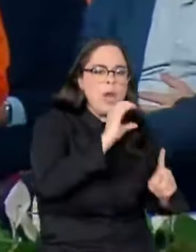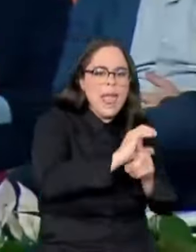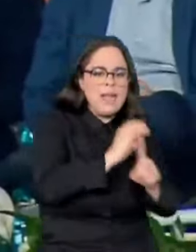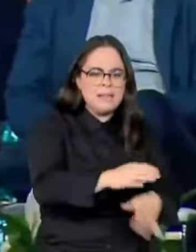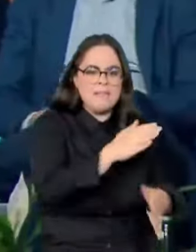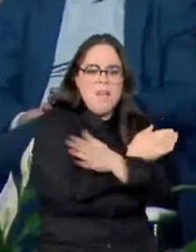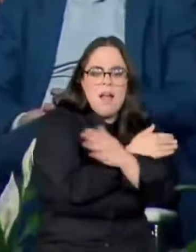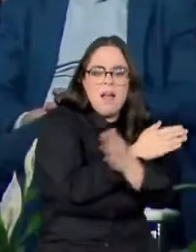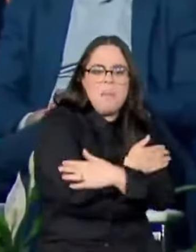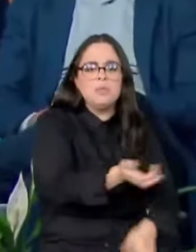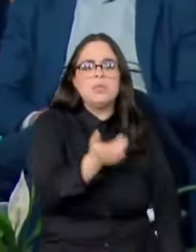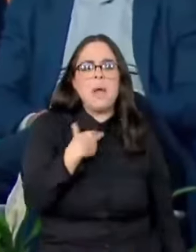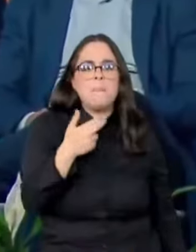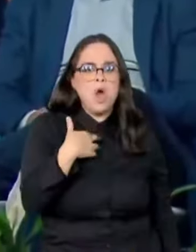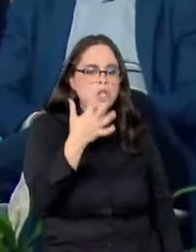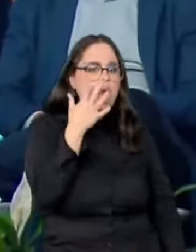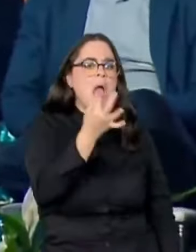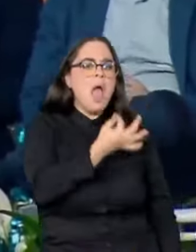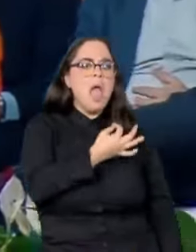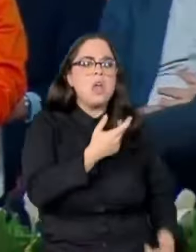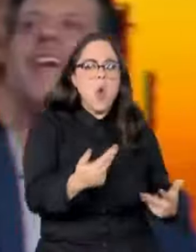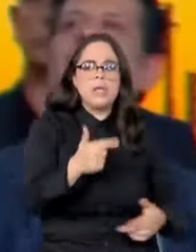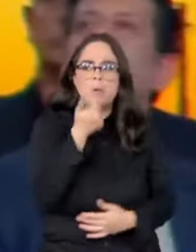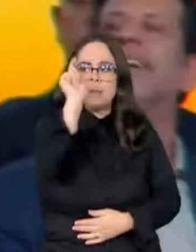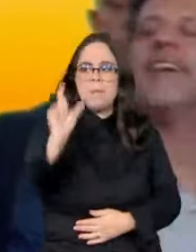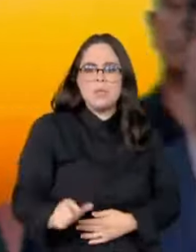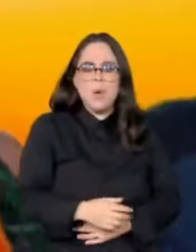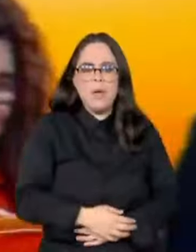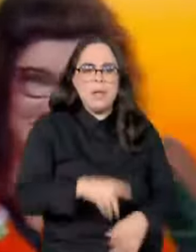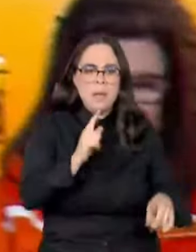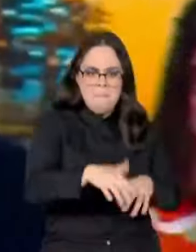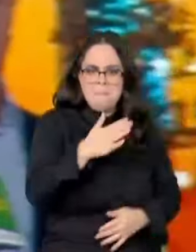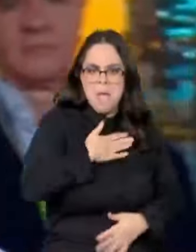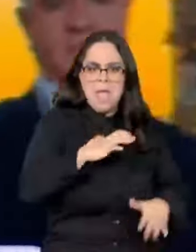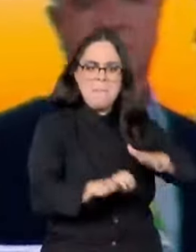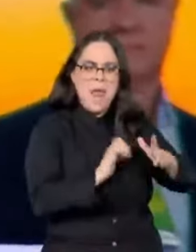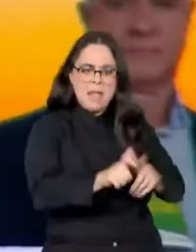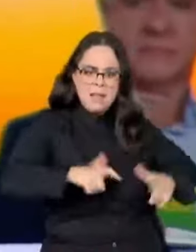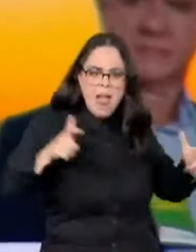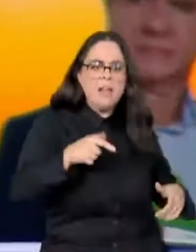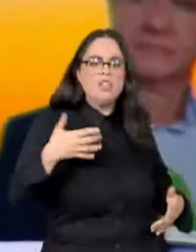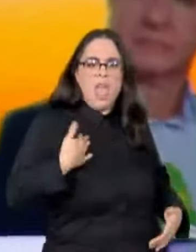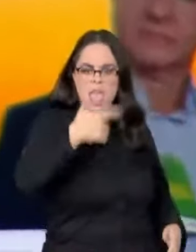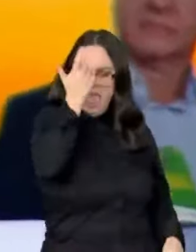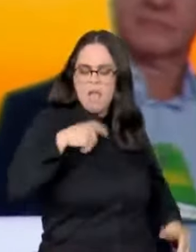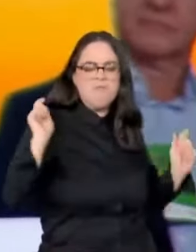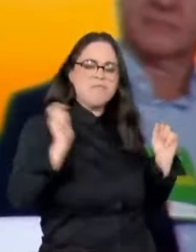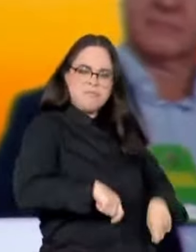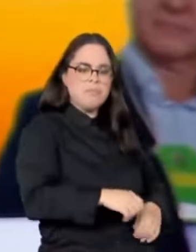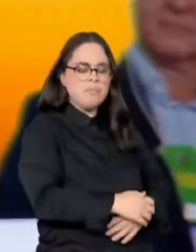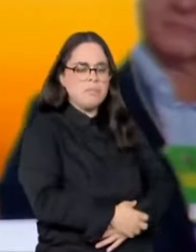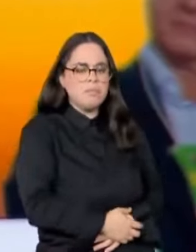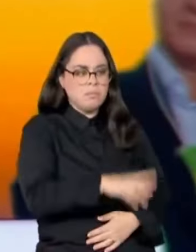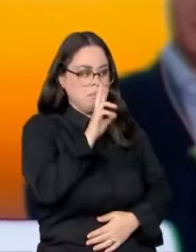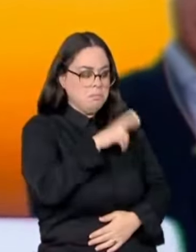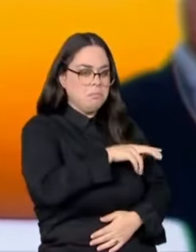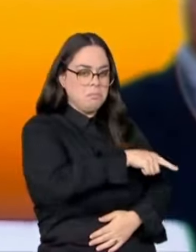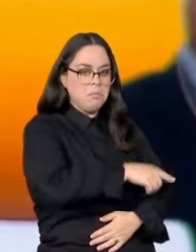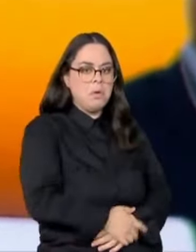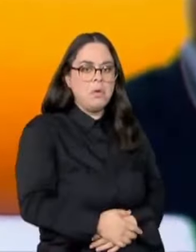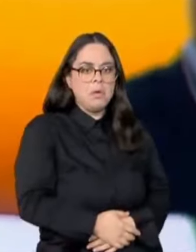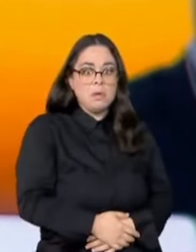não pode ficar de olho nas coisas dos outros, porque a minha empresa cresceu porque eu sou competente.